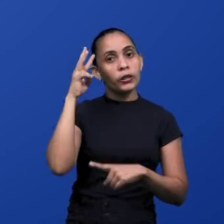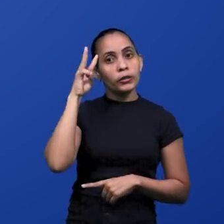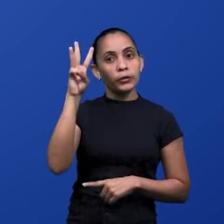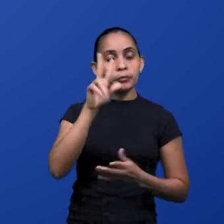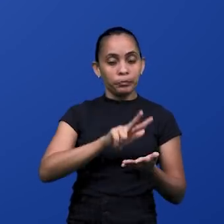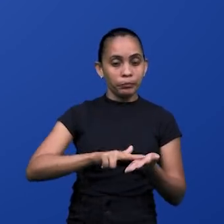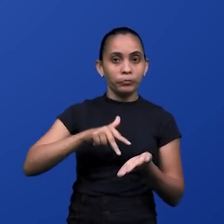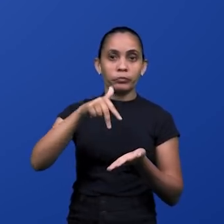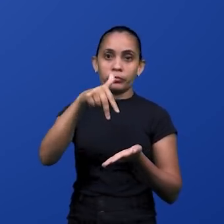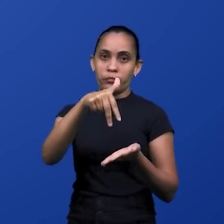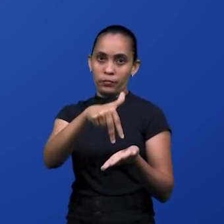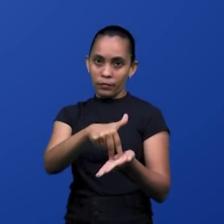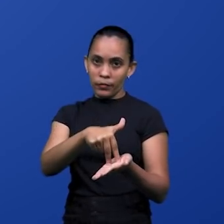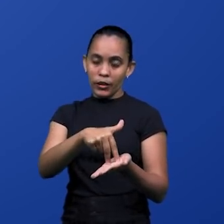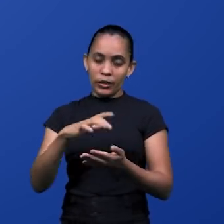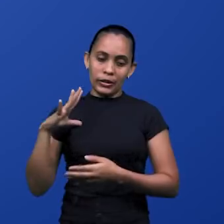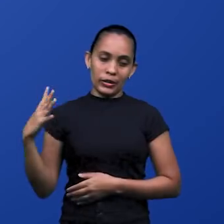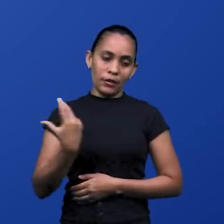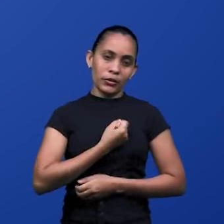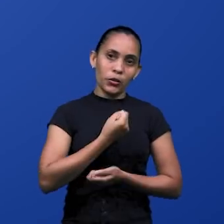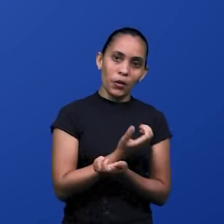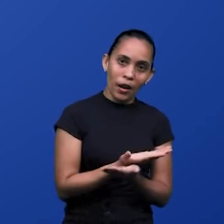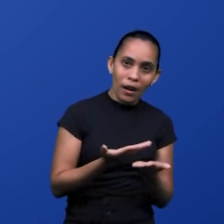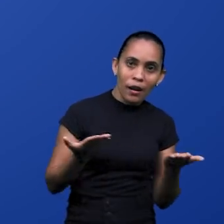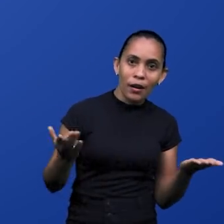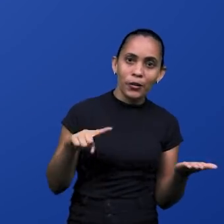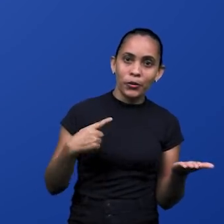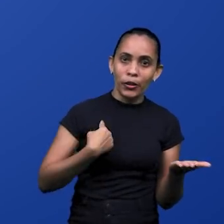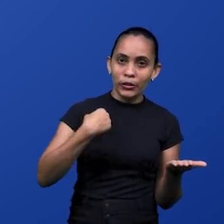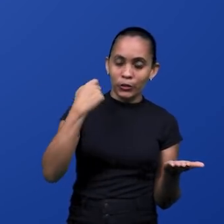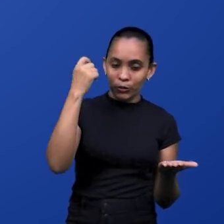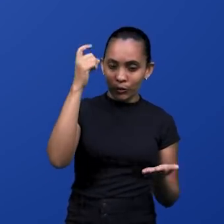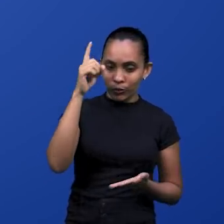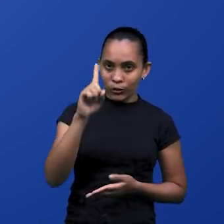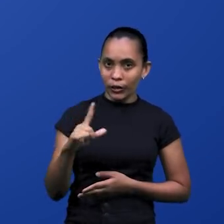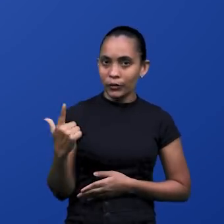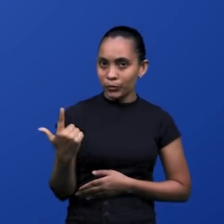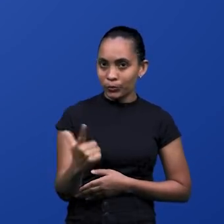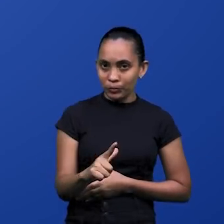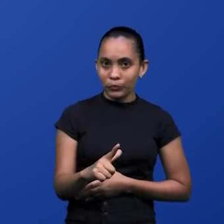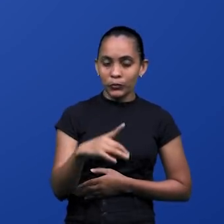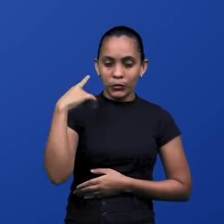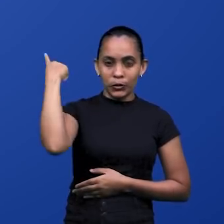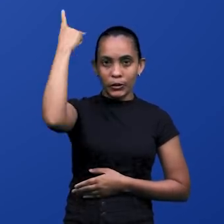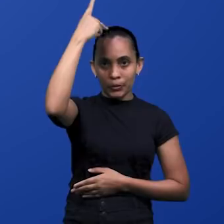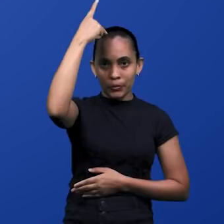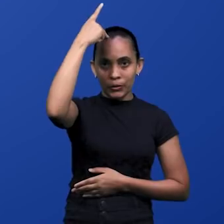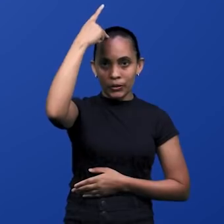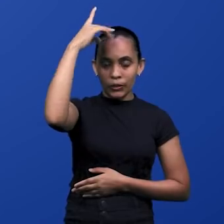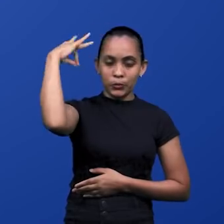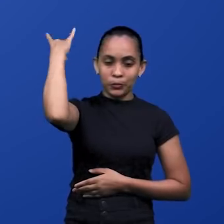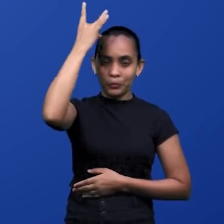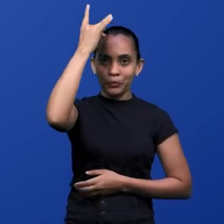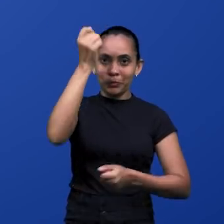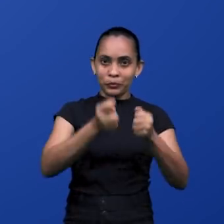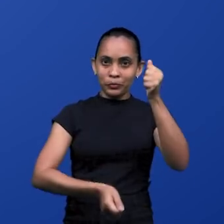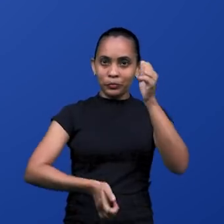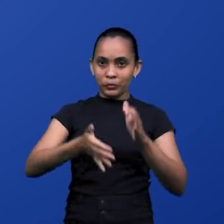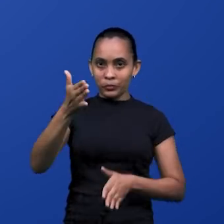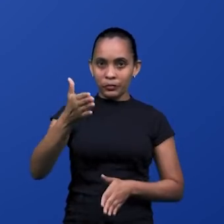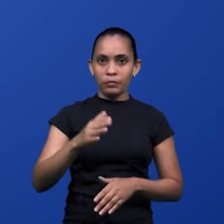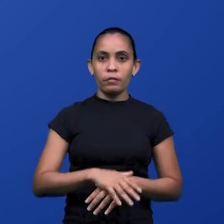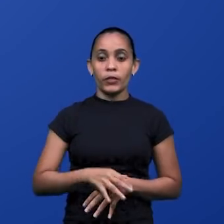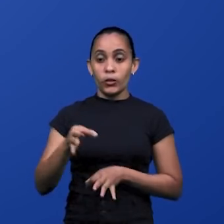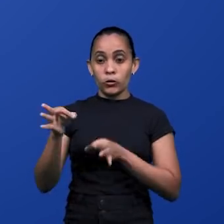salvação é estendida a nós gentios, e em Pentecostes, quando o Espírito Santo foi derramado sobre a igreja. No capítulo 14